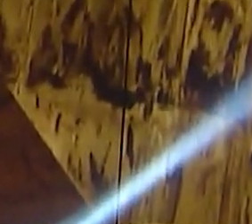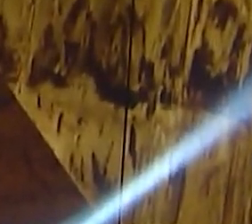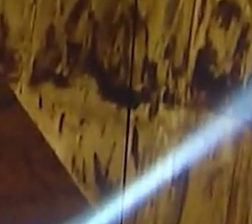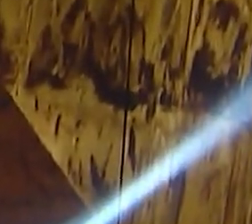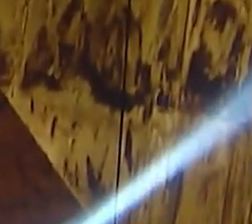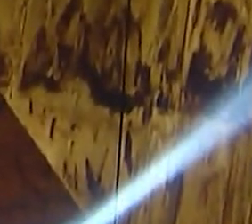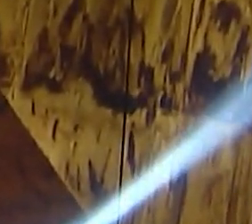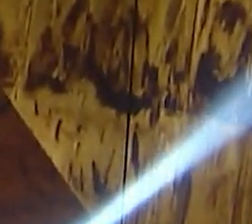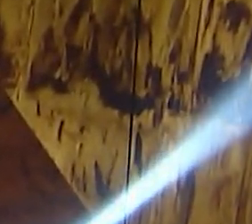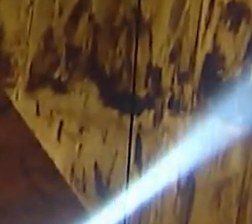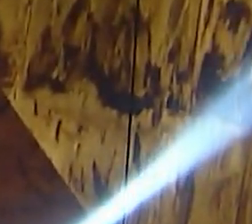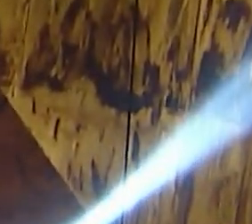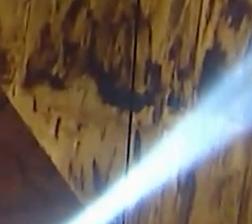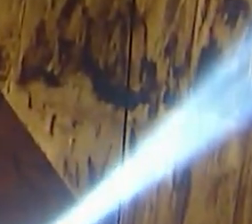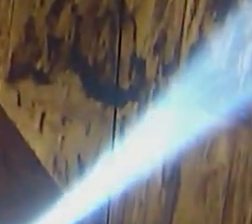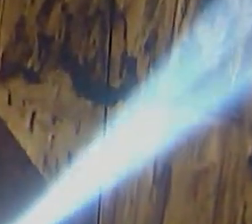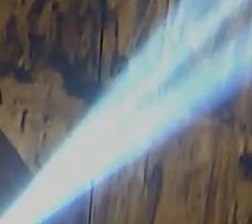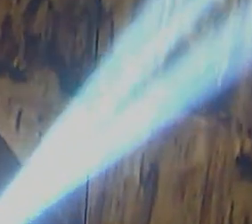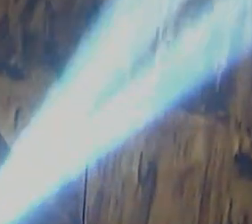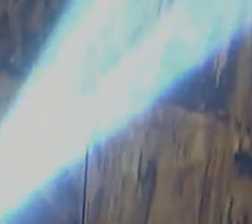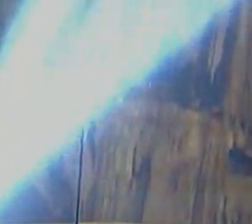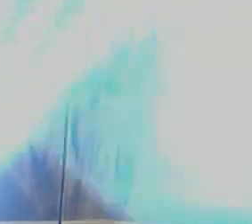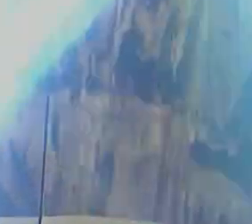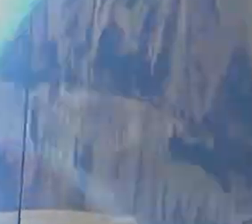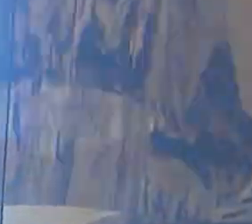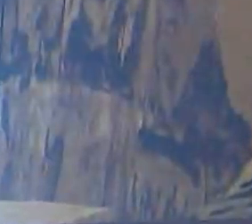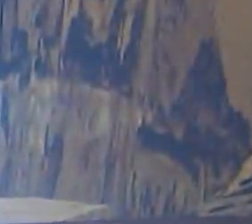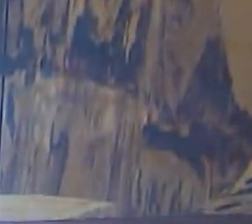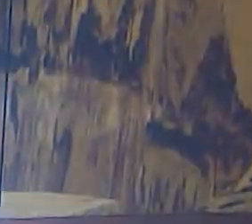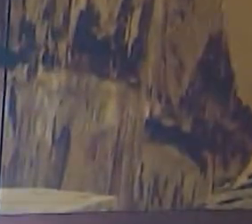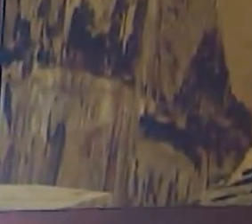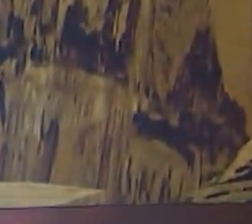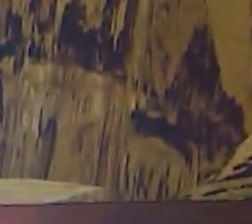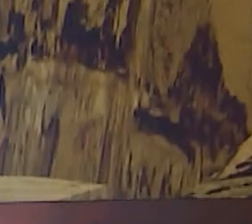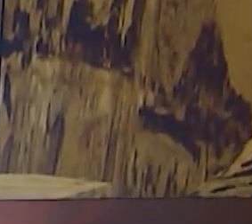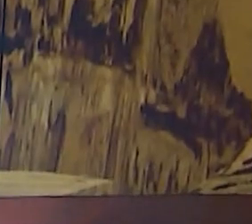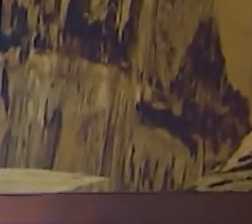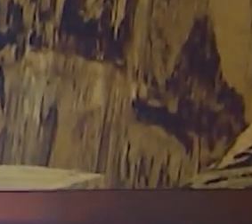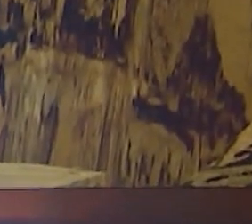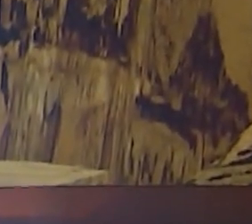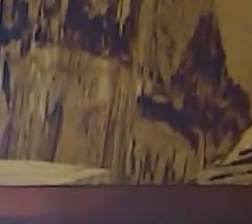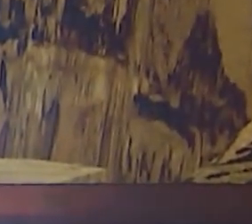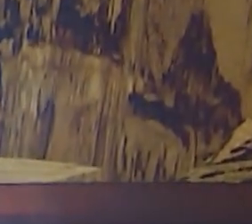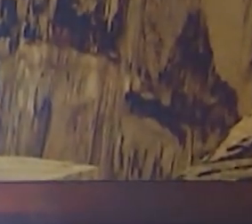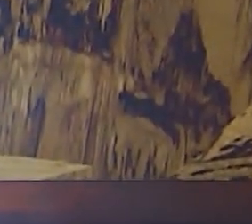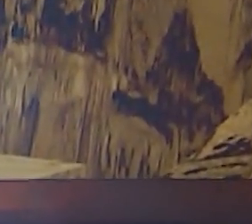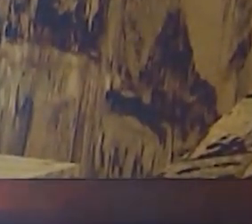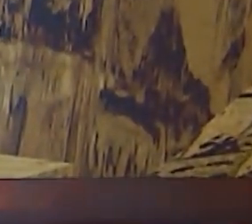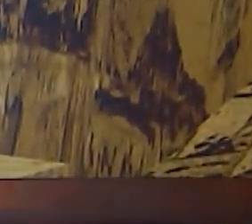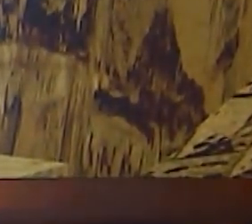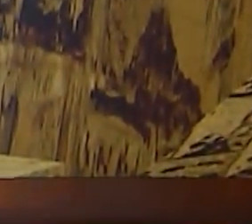fazer você chorar, mas Deus te quer sorrindo.